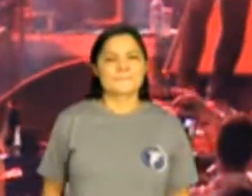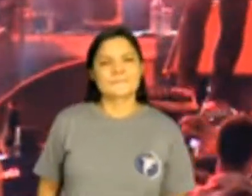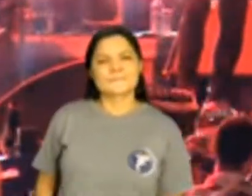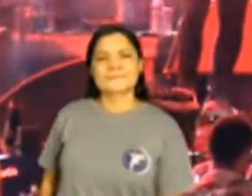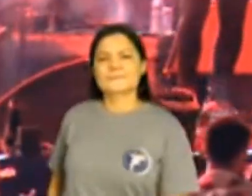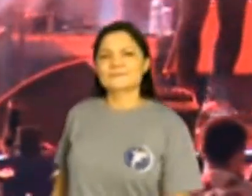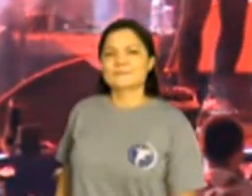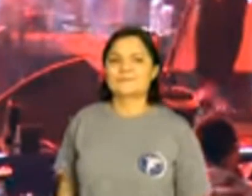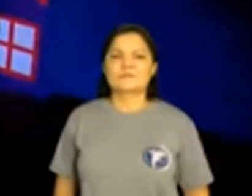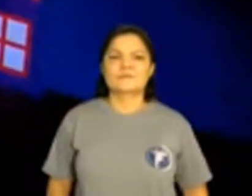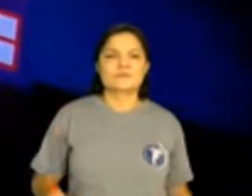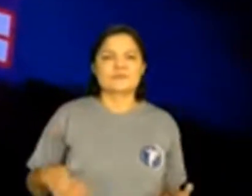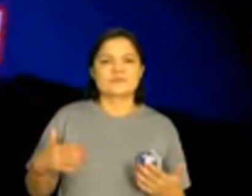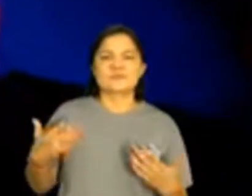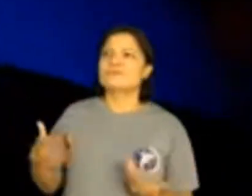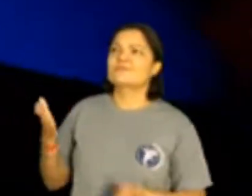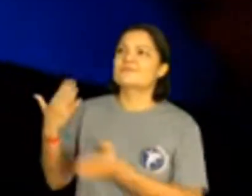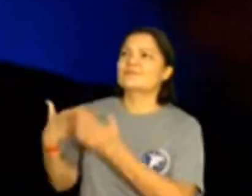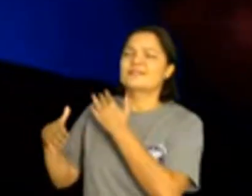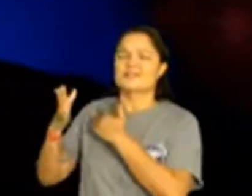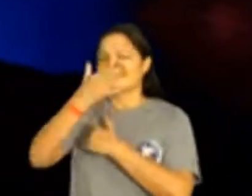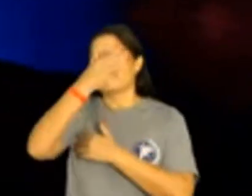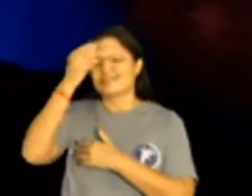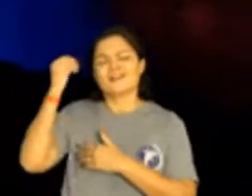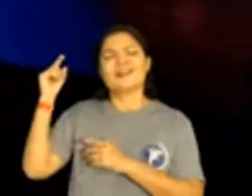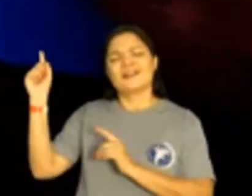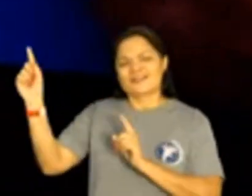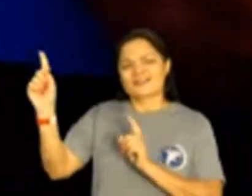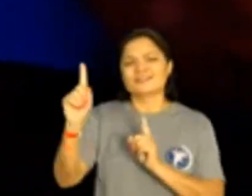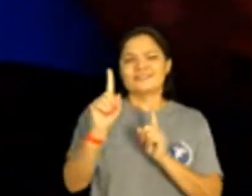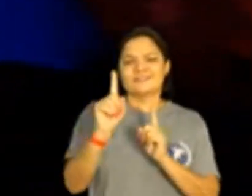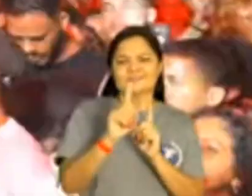esquece o que passou e vem.